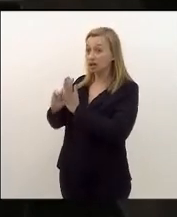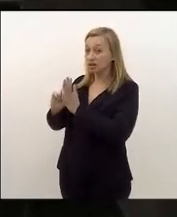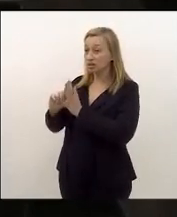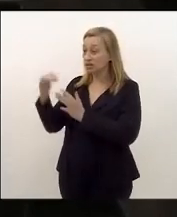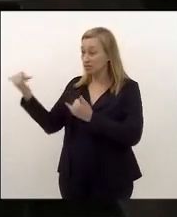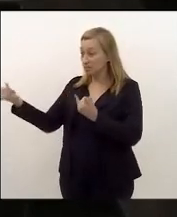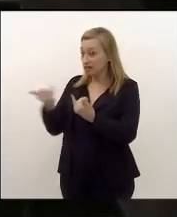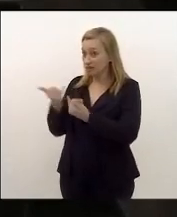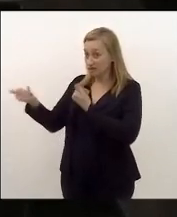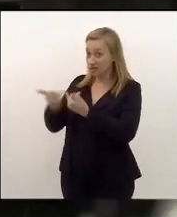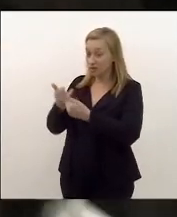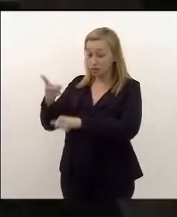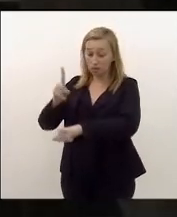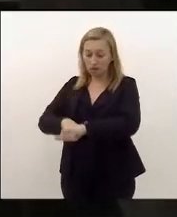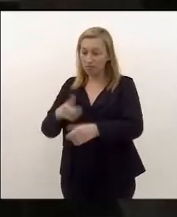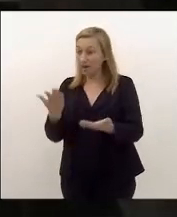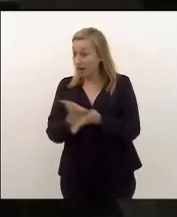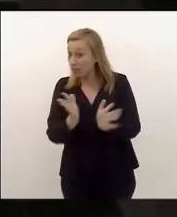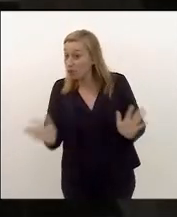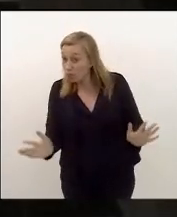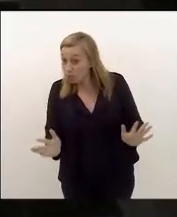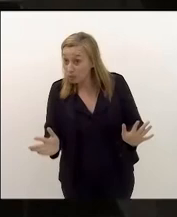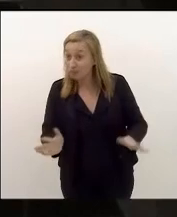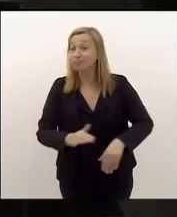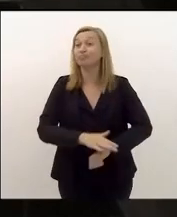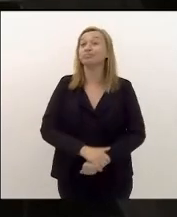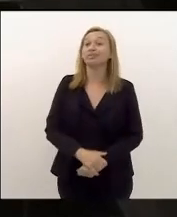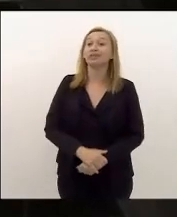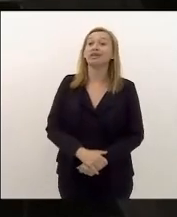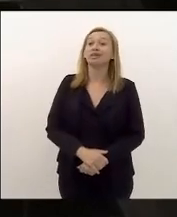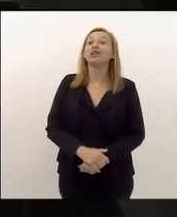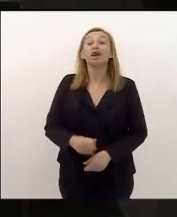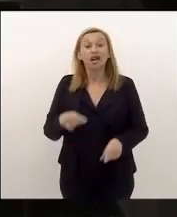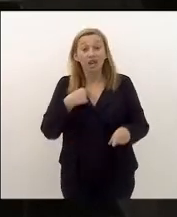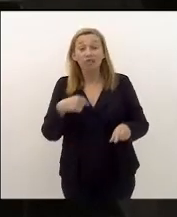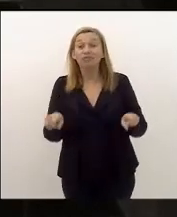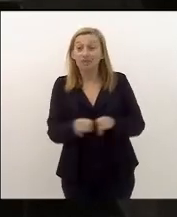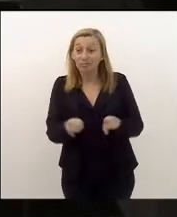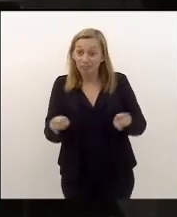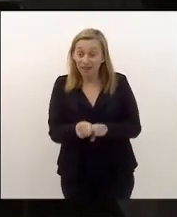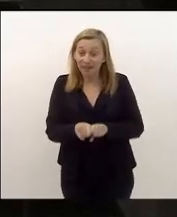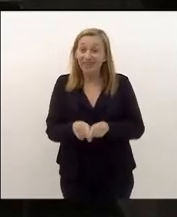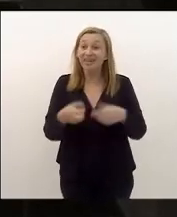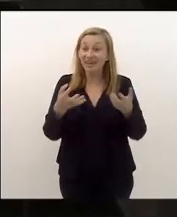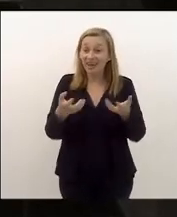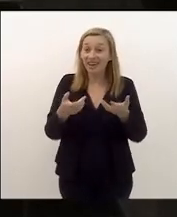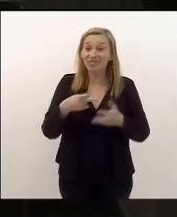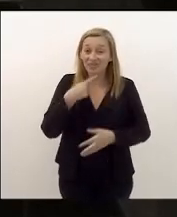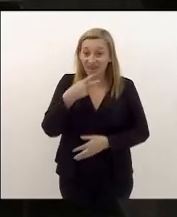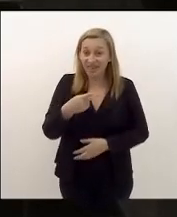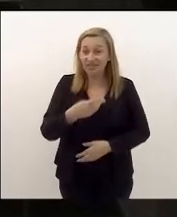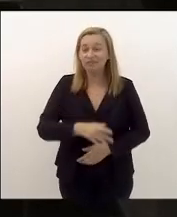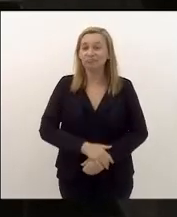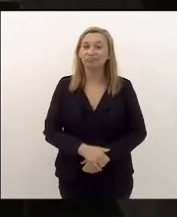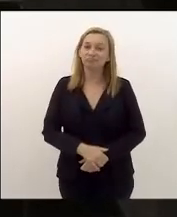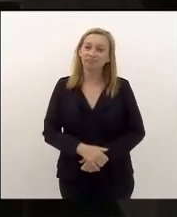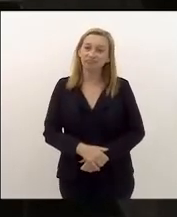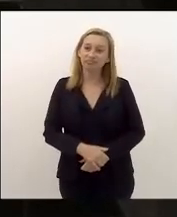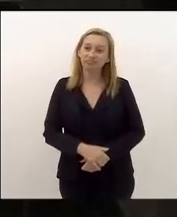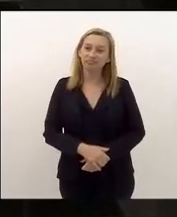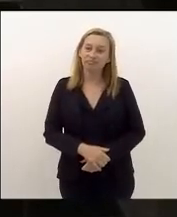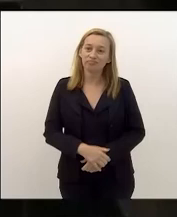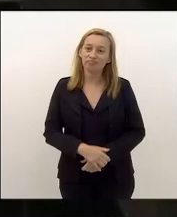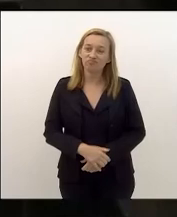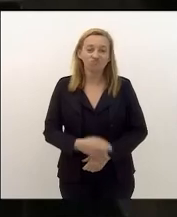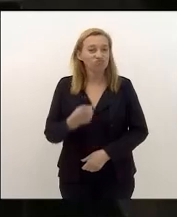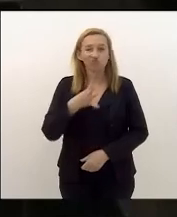informe que meu tempo está concluso, eu também quero afirmar,